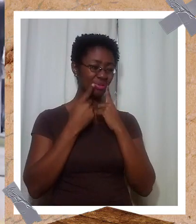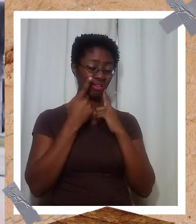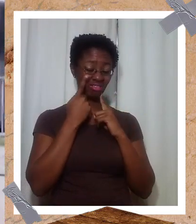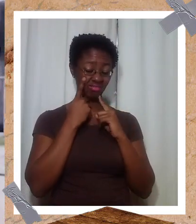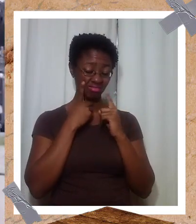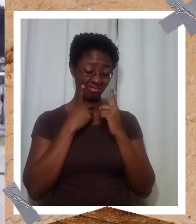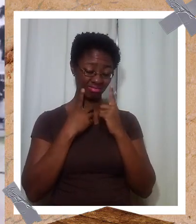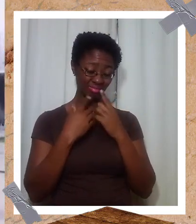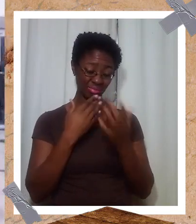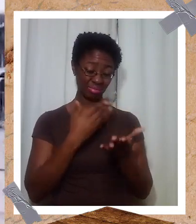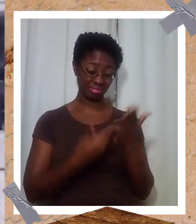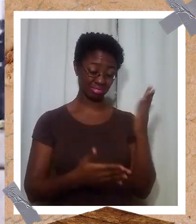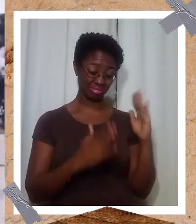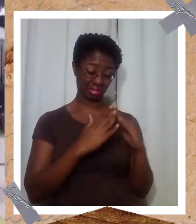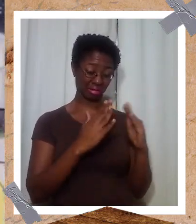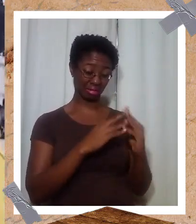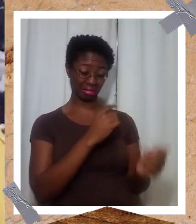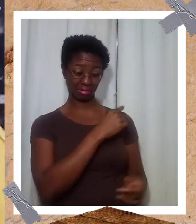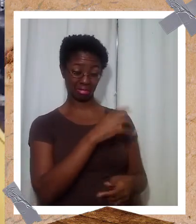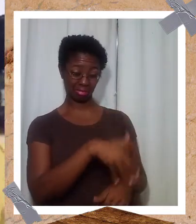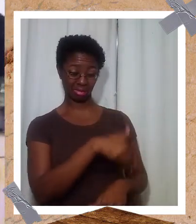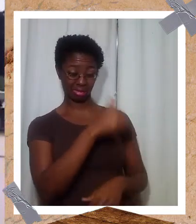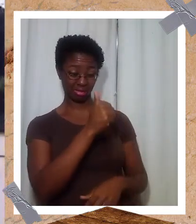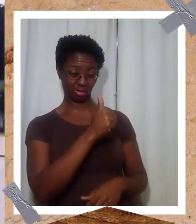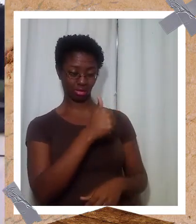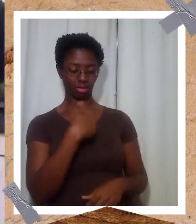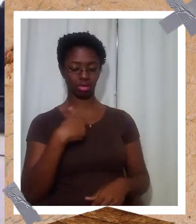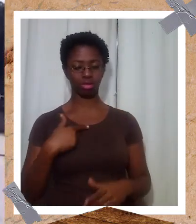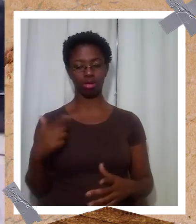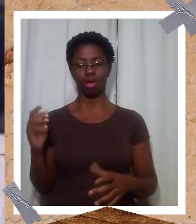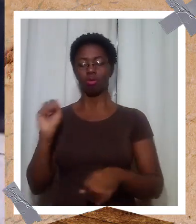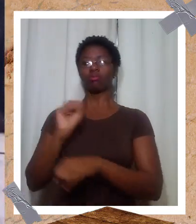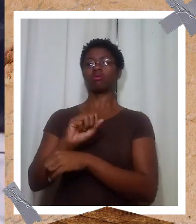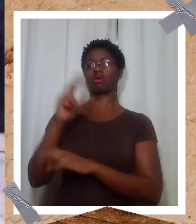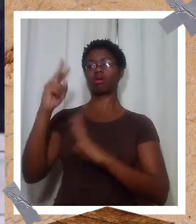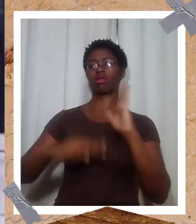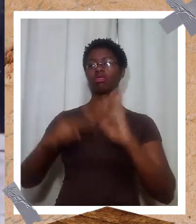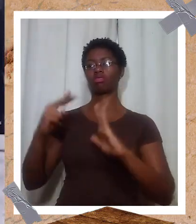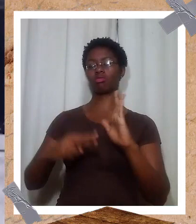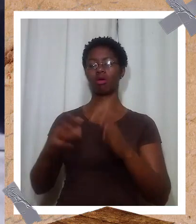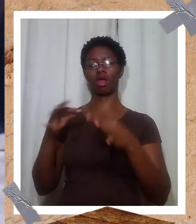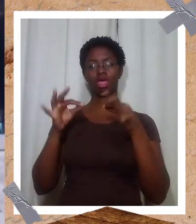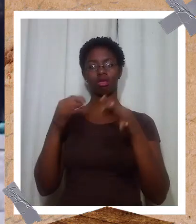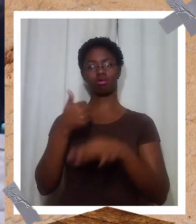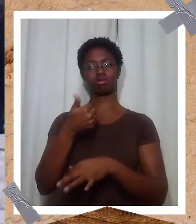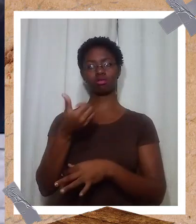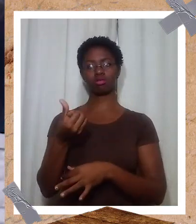canto, interrompo a leitura na página 161 para refletir sobre as palavras de um